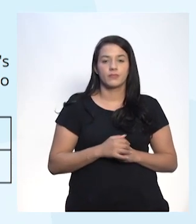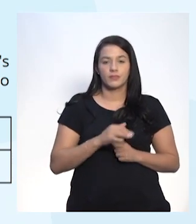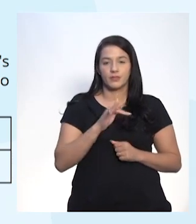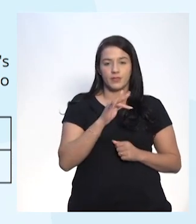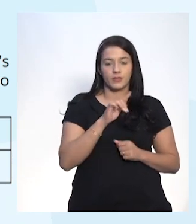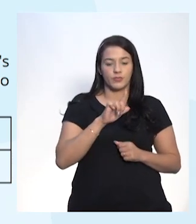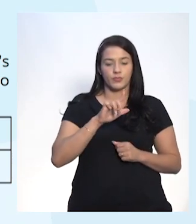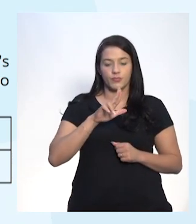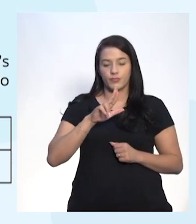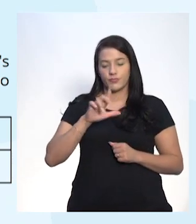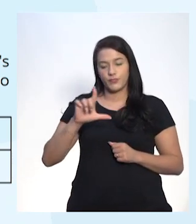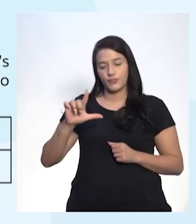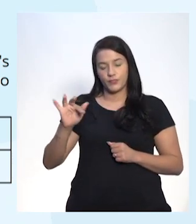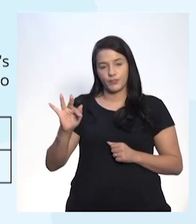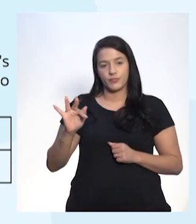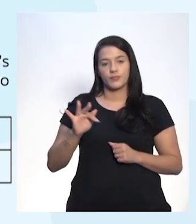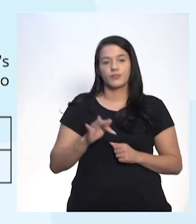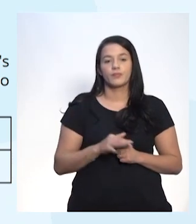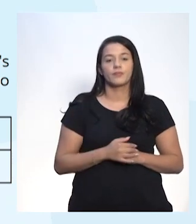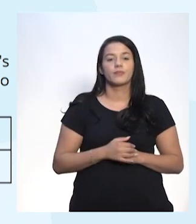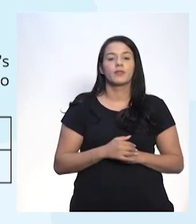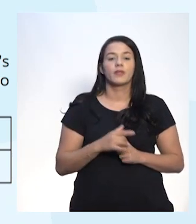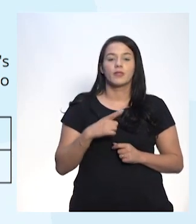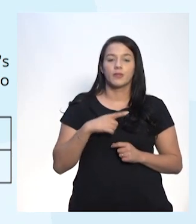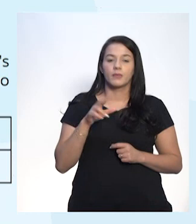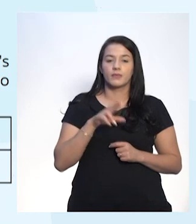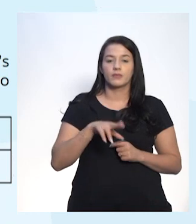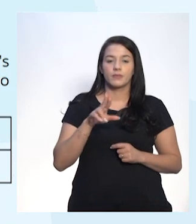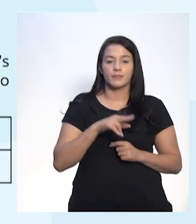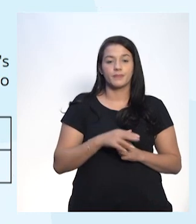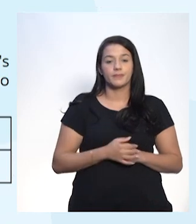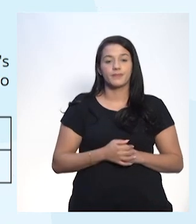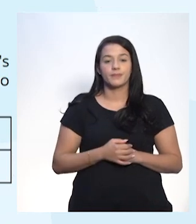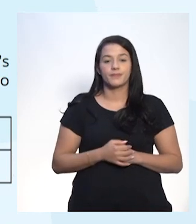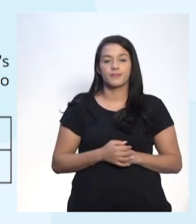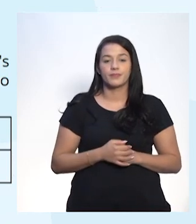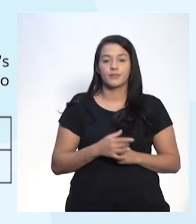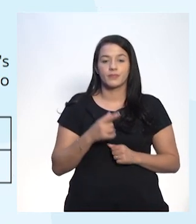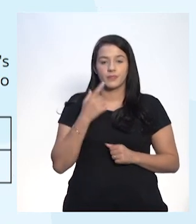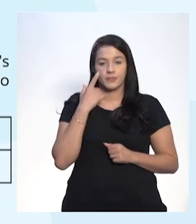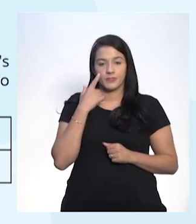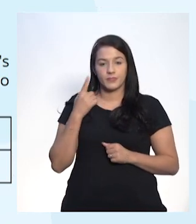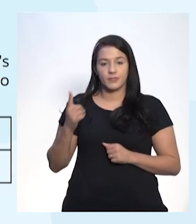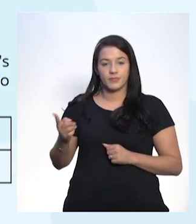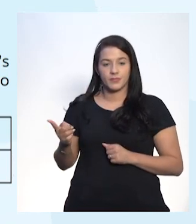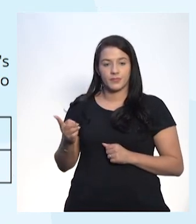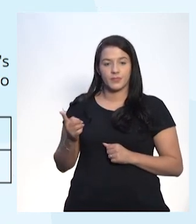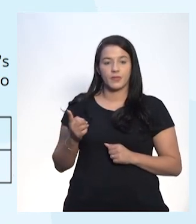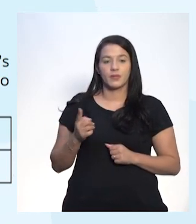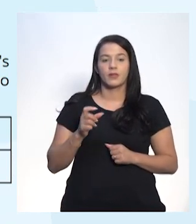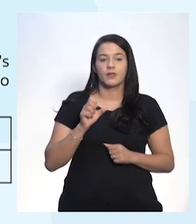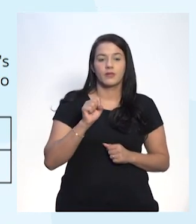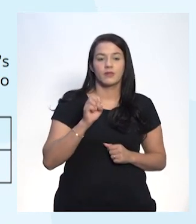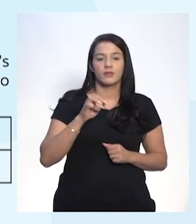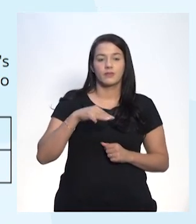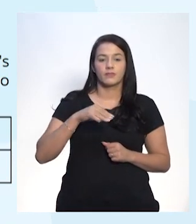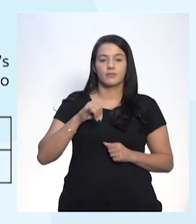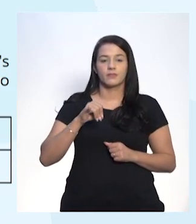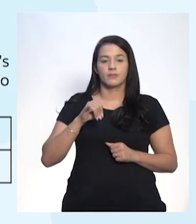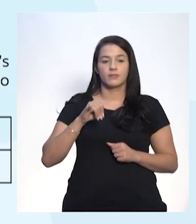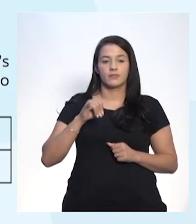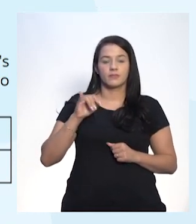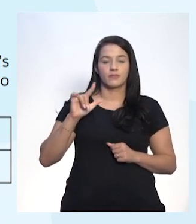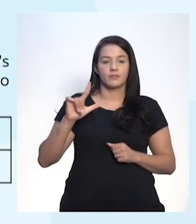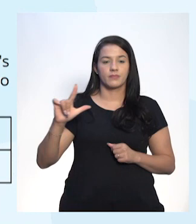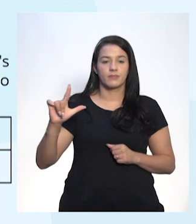né? Então, a gente tem essas palavras que vocês podem usar. A gente tem aqui small, large, certo? Então,